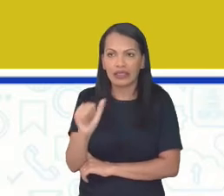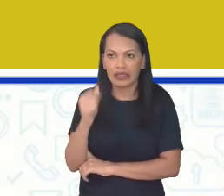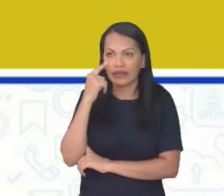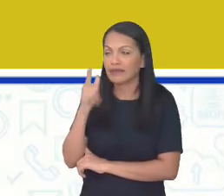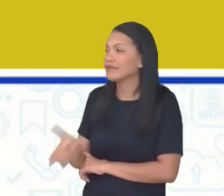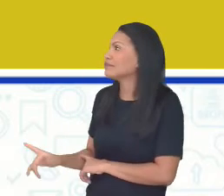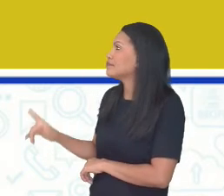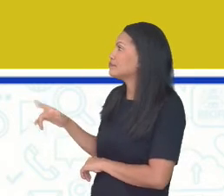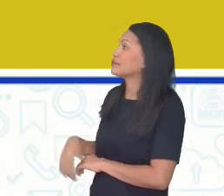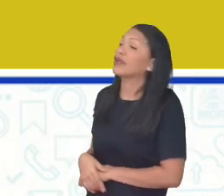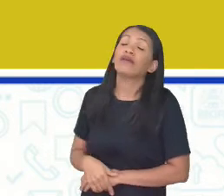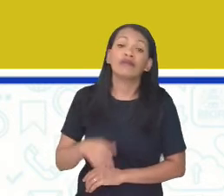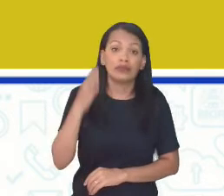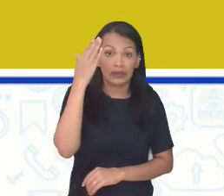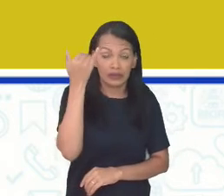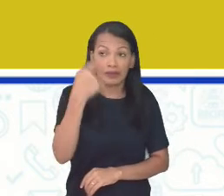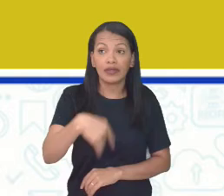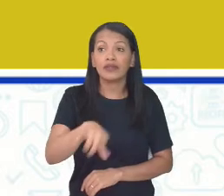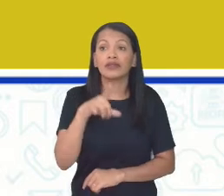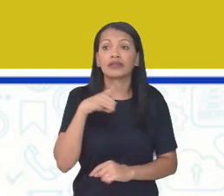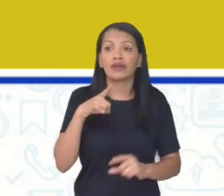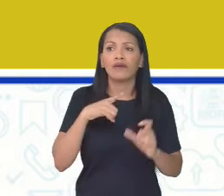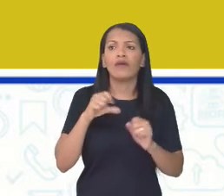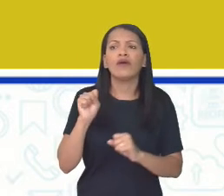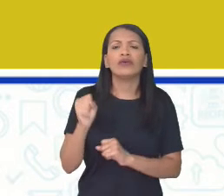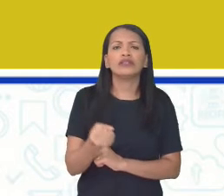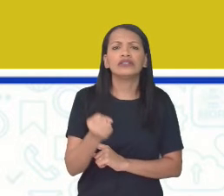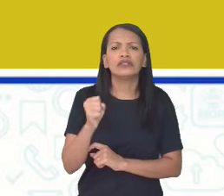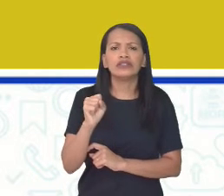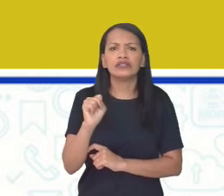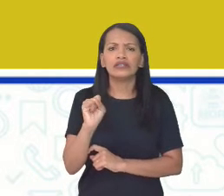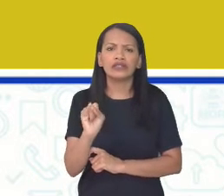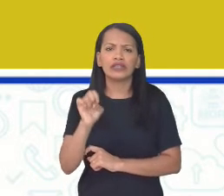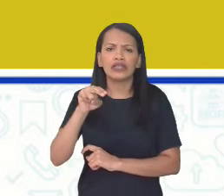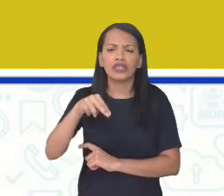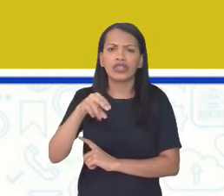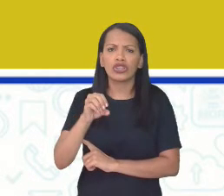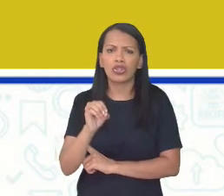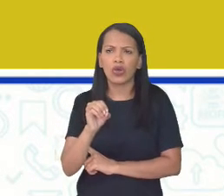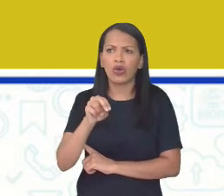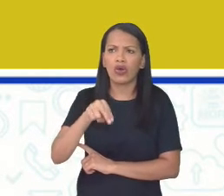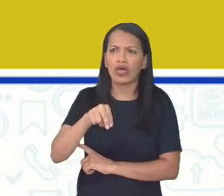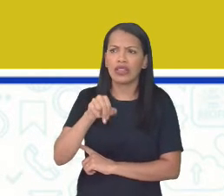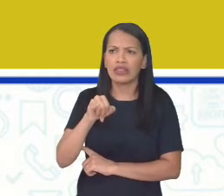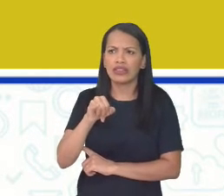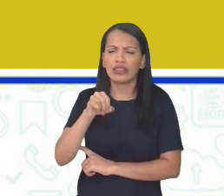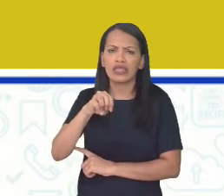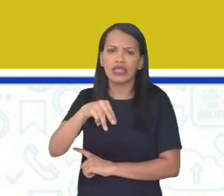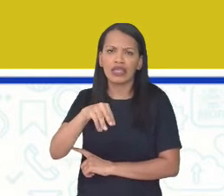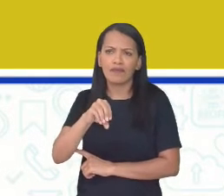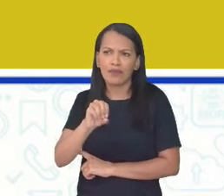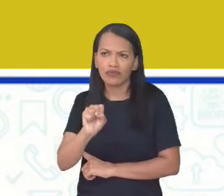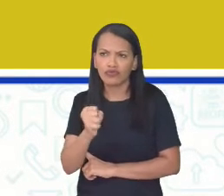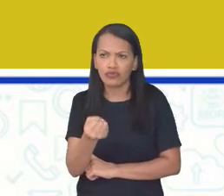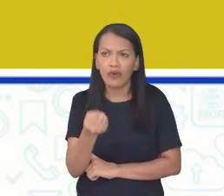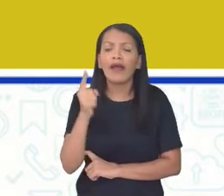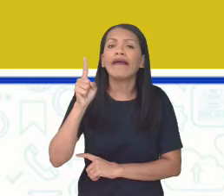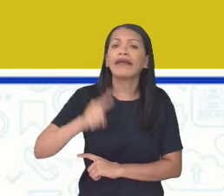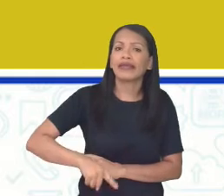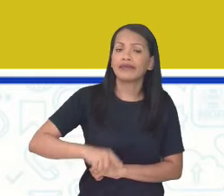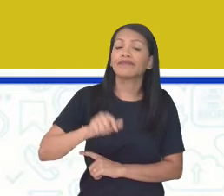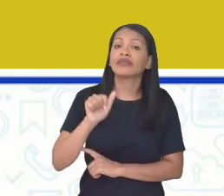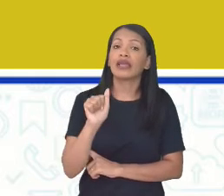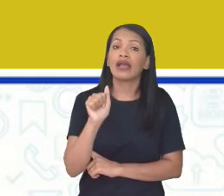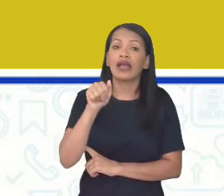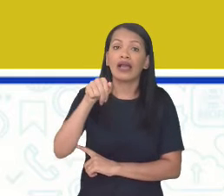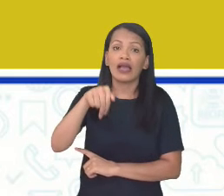a carga semântica, ou seja, com o peso, a força positiva ou negativa dos sentidos das palavras?